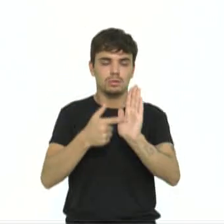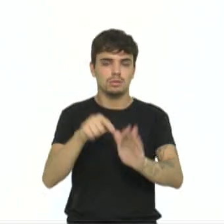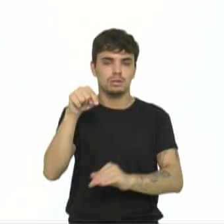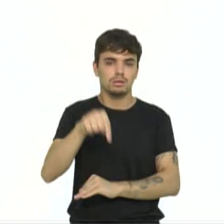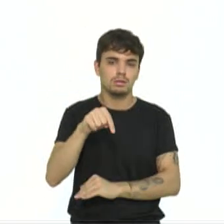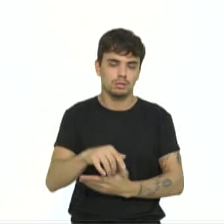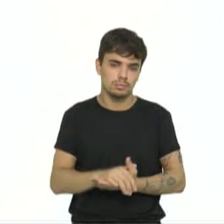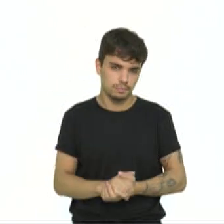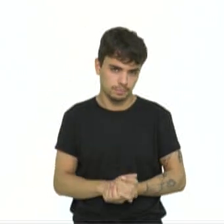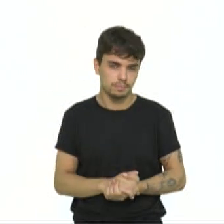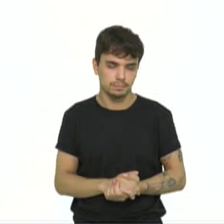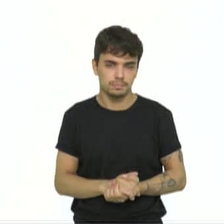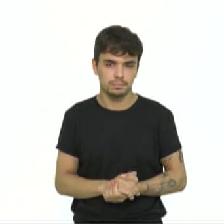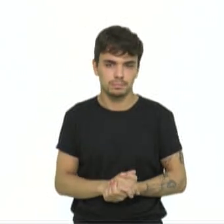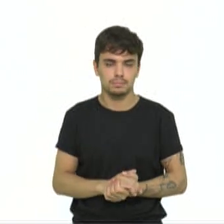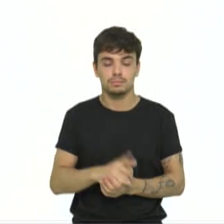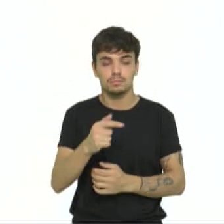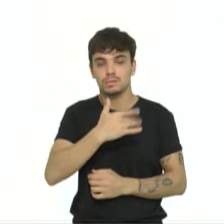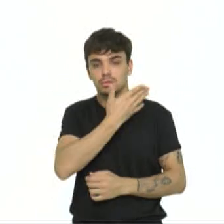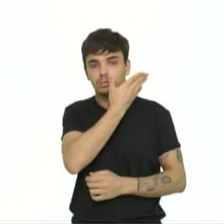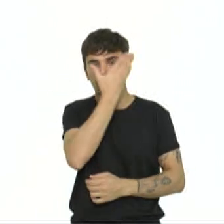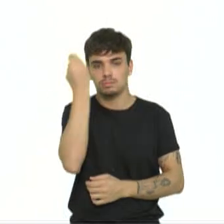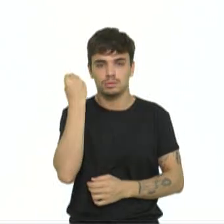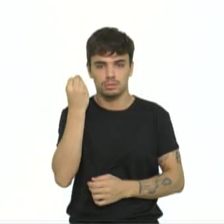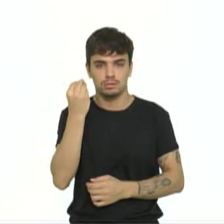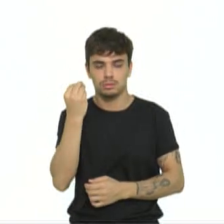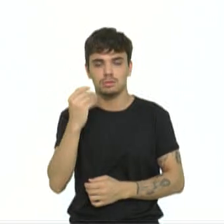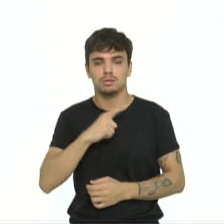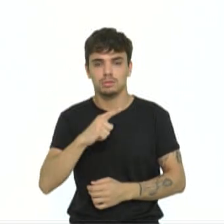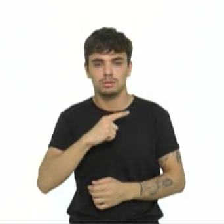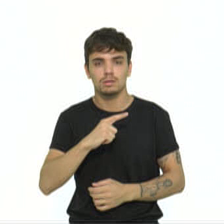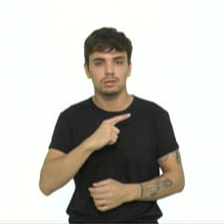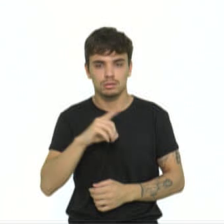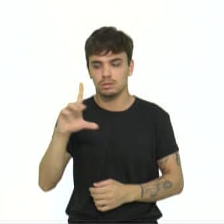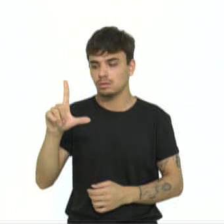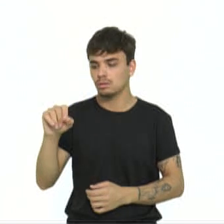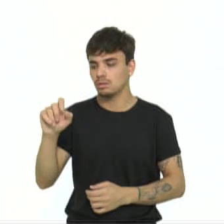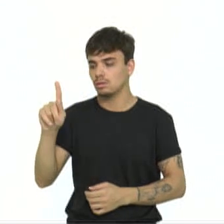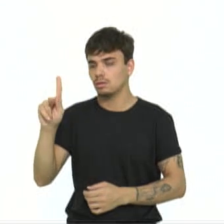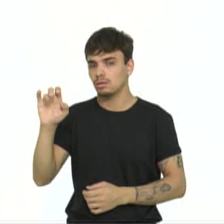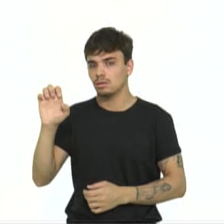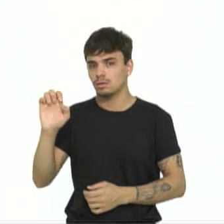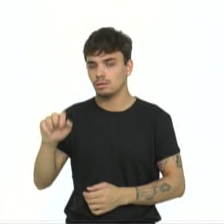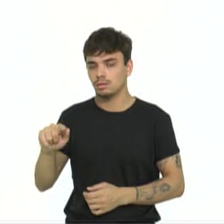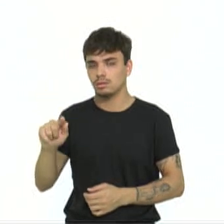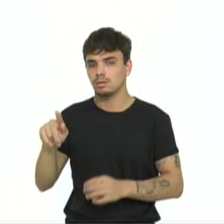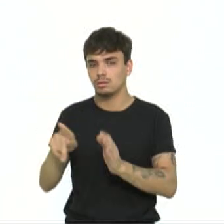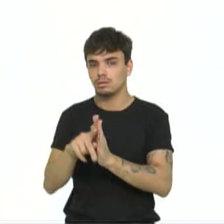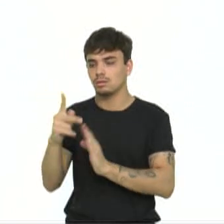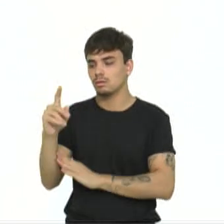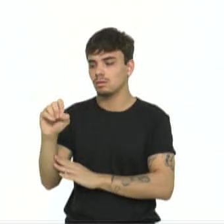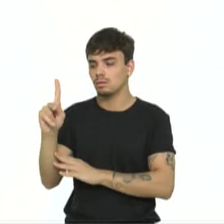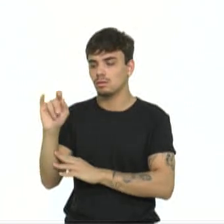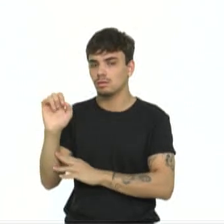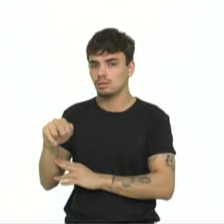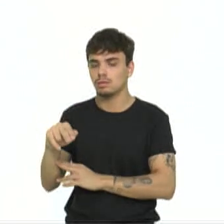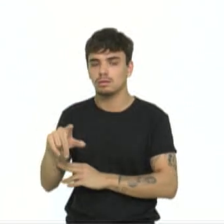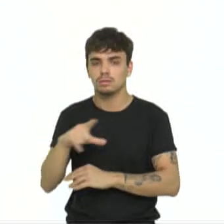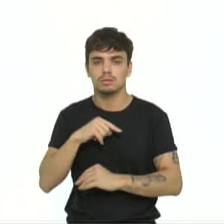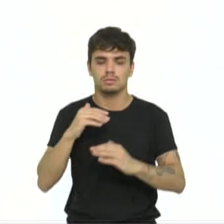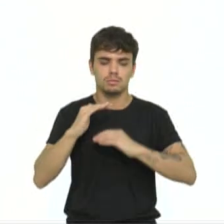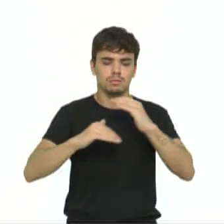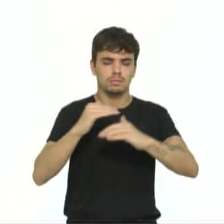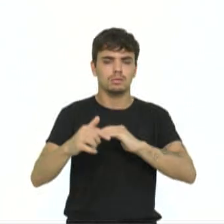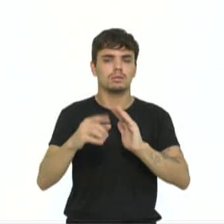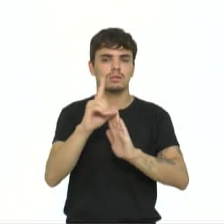para vocês, sem esquecer os inconfundíveis locking e popping, todos eles desenvolvidos na década de 70